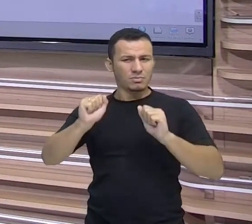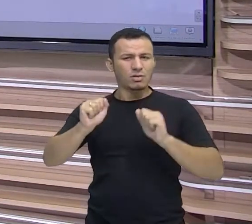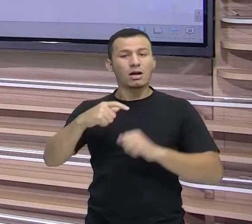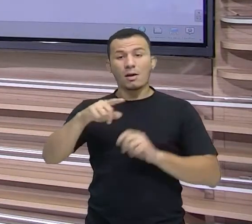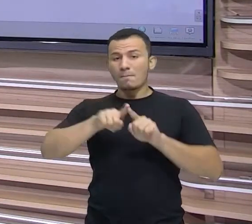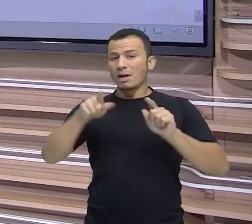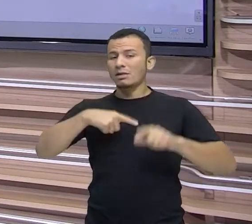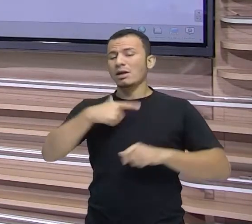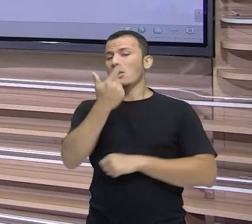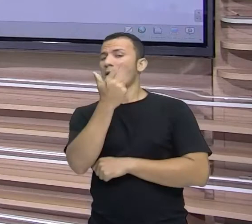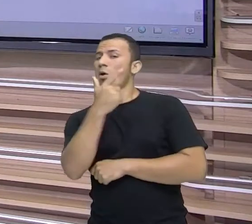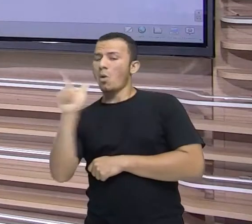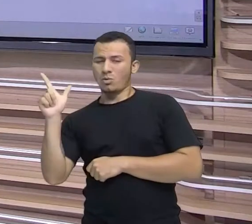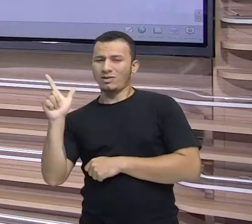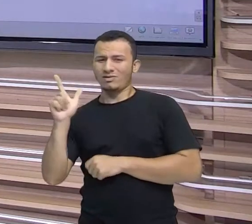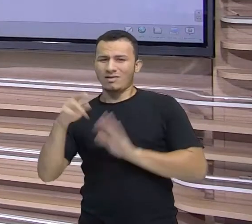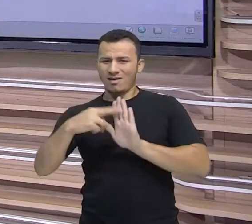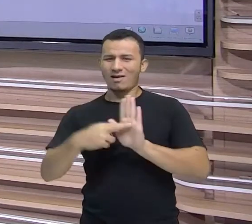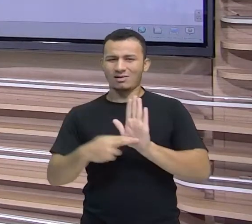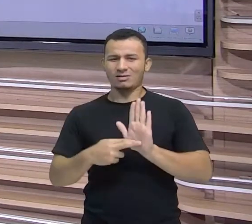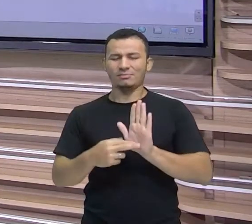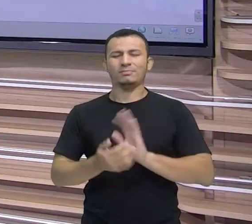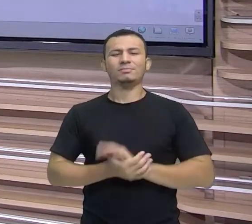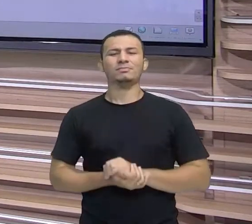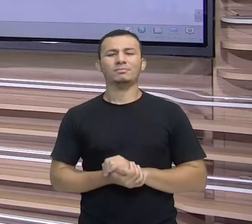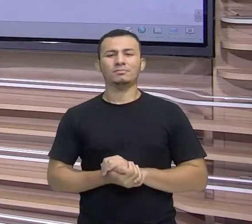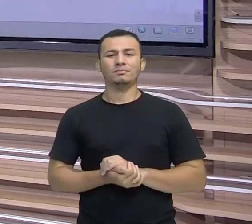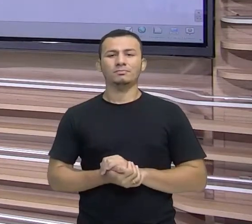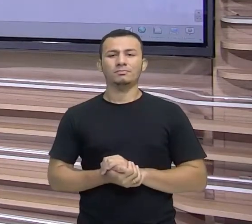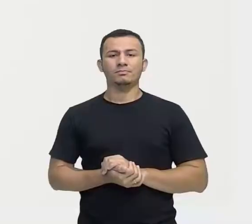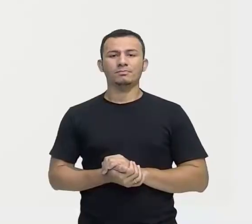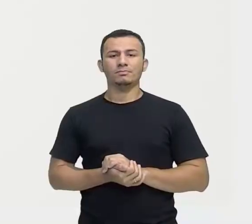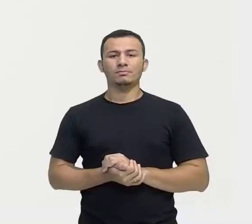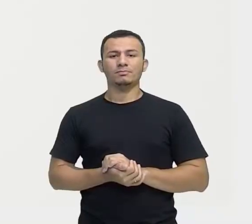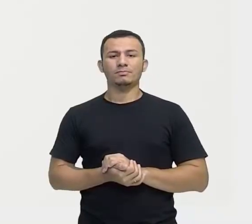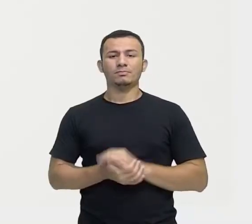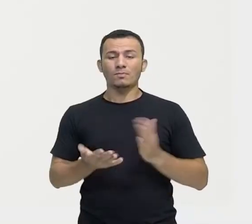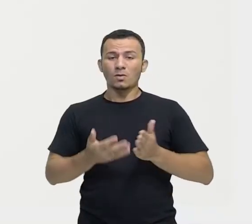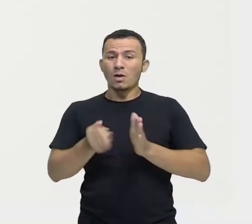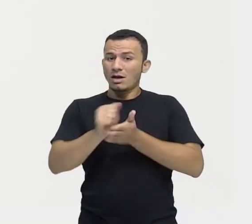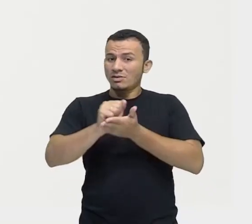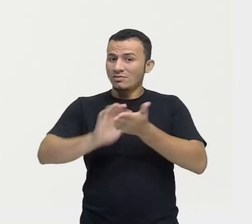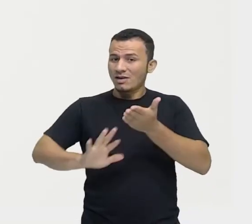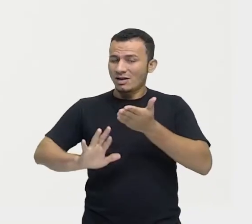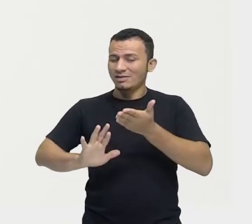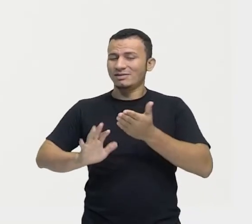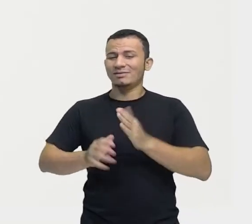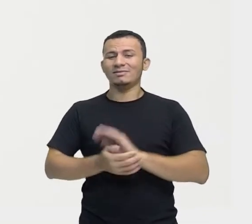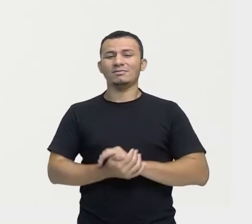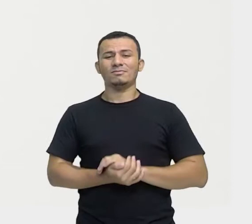outras medidas, que é o que nós vamos ver na aula de hoje. Então, vamos ao nosso primeiro problema. Vamos lá.